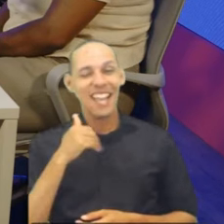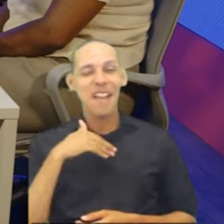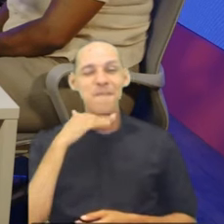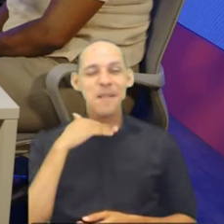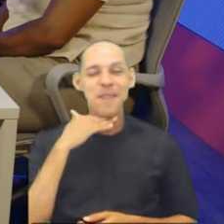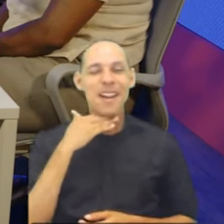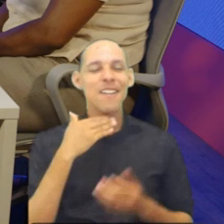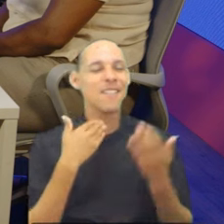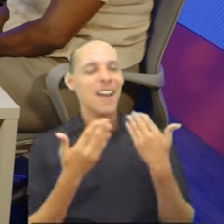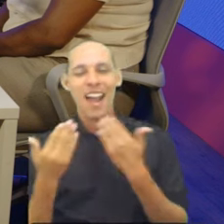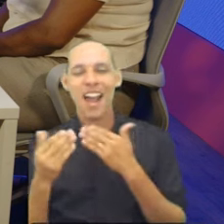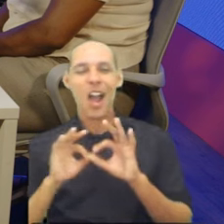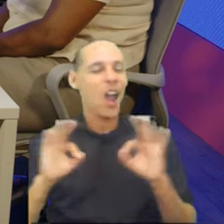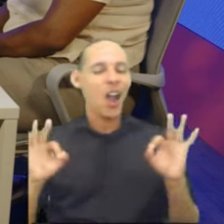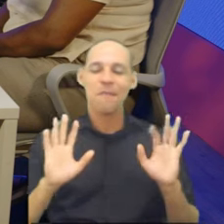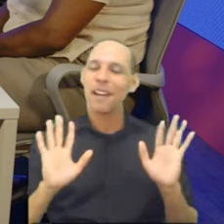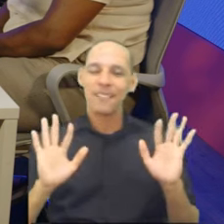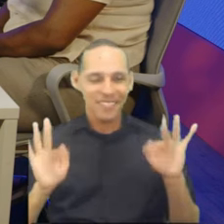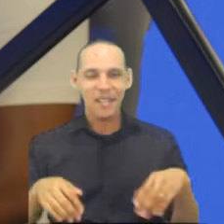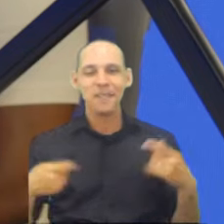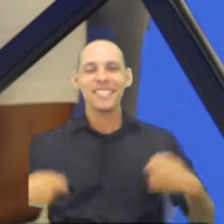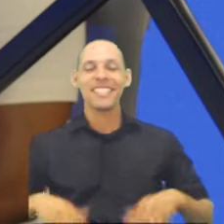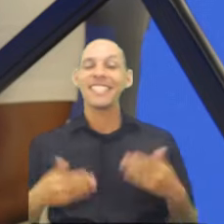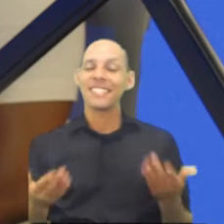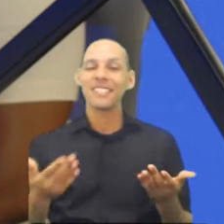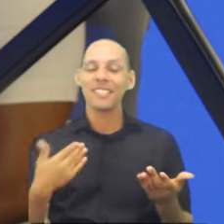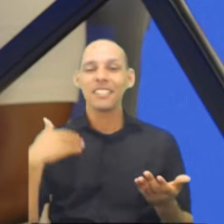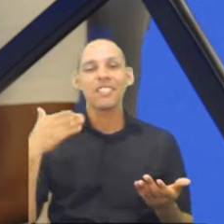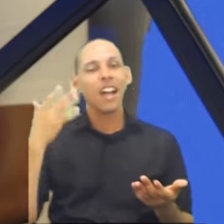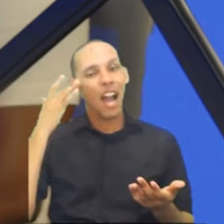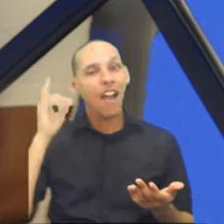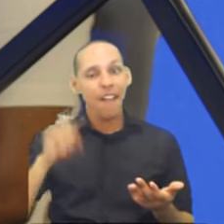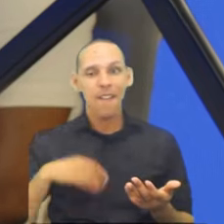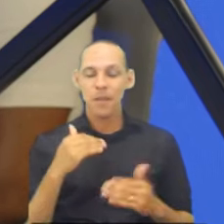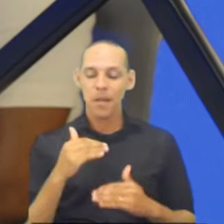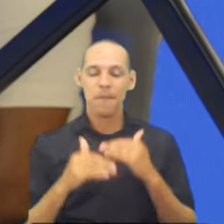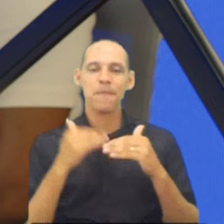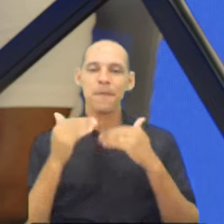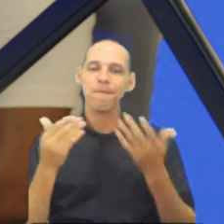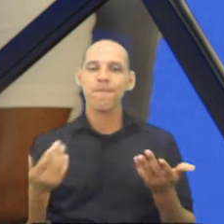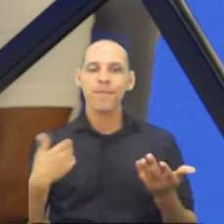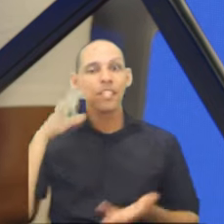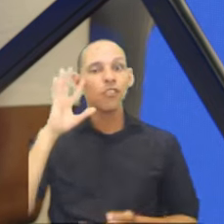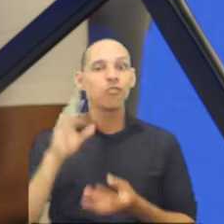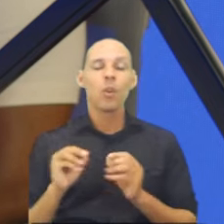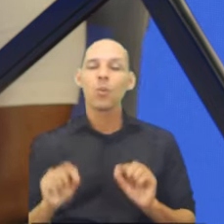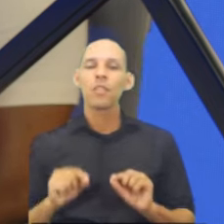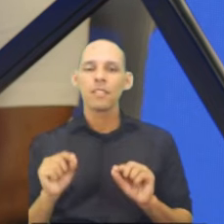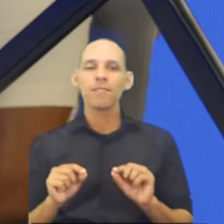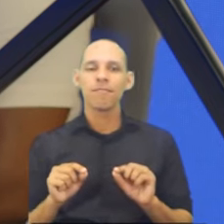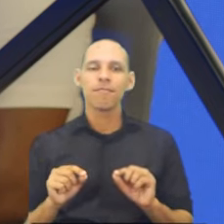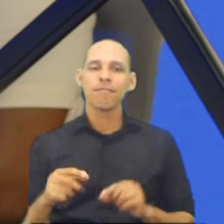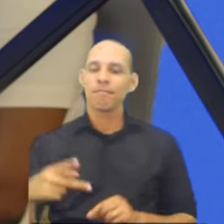o papo tá ótimo mas a gente precisa e finalizar mas assim e eh eu acho que isso é avanço e e por isso que eu entendo